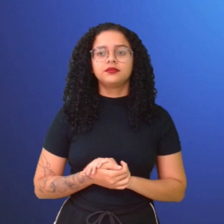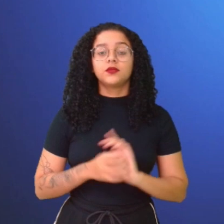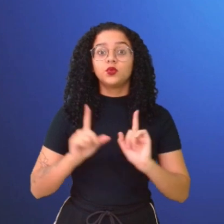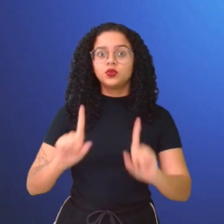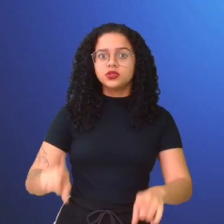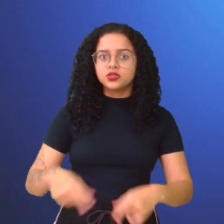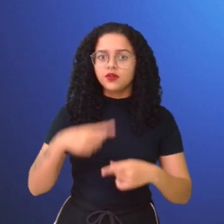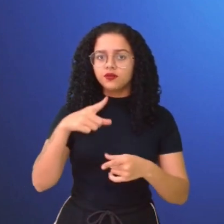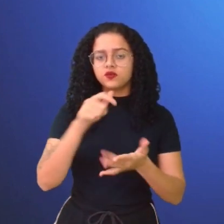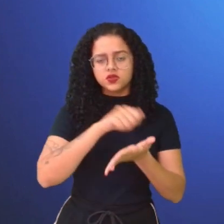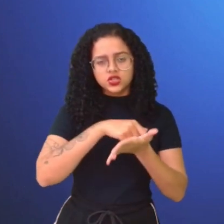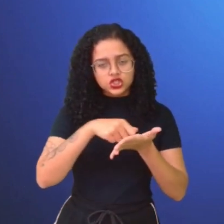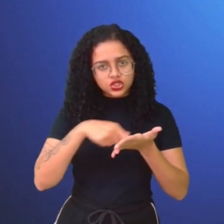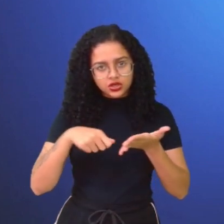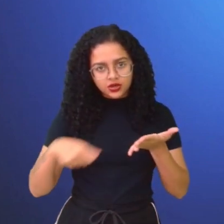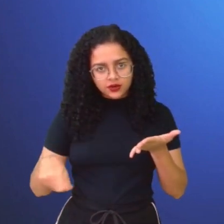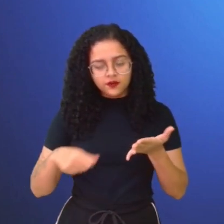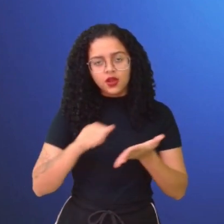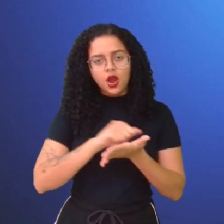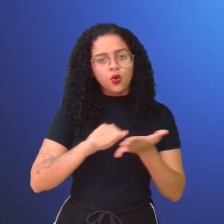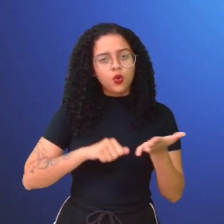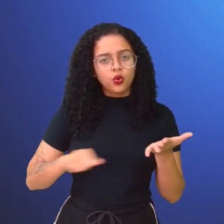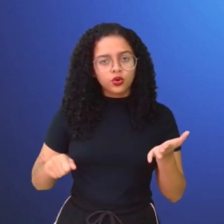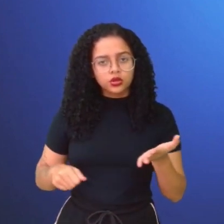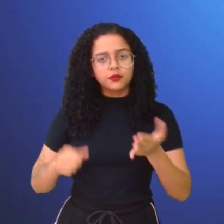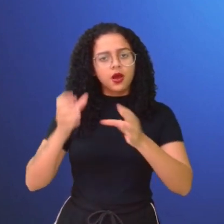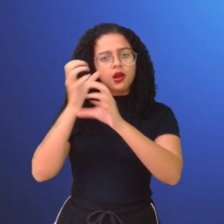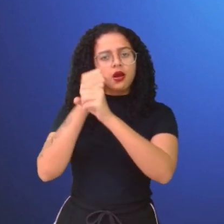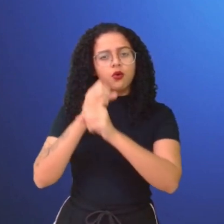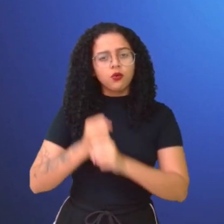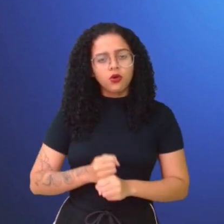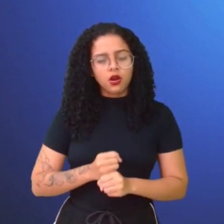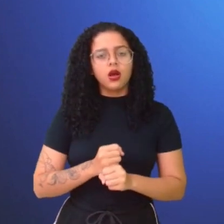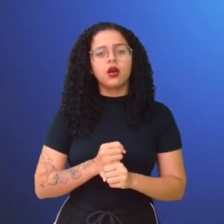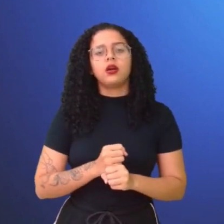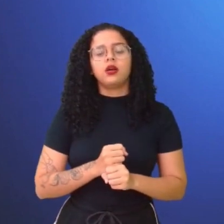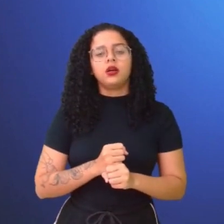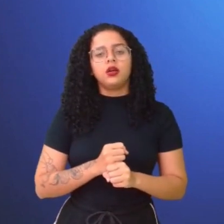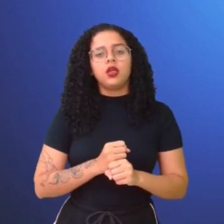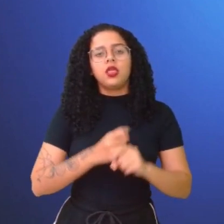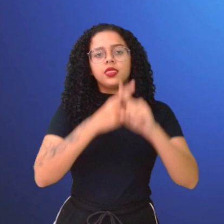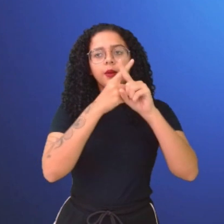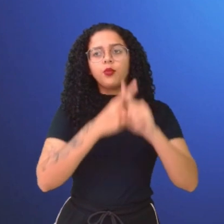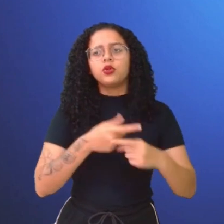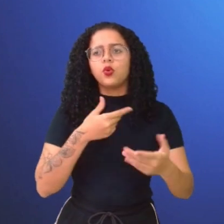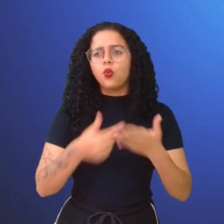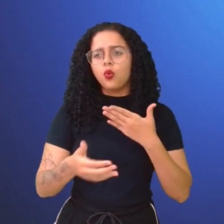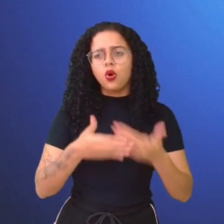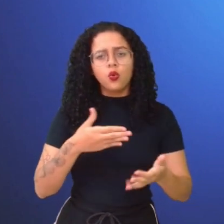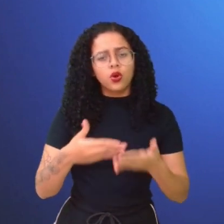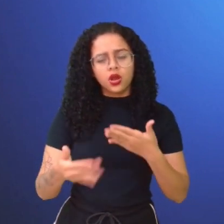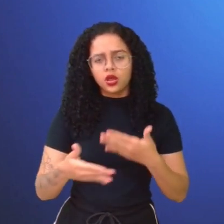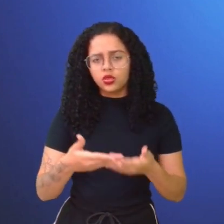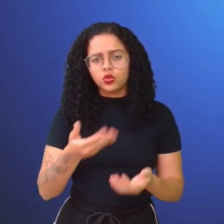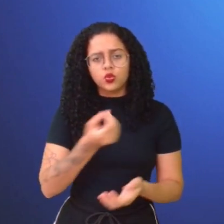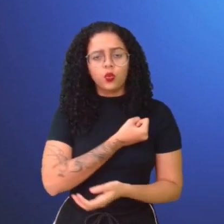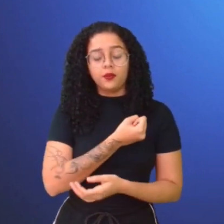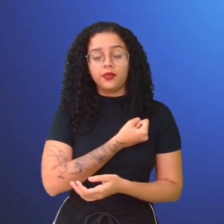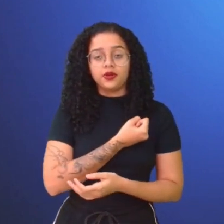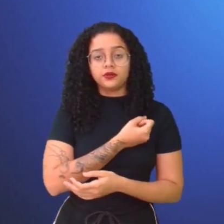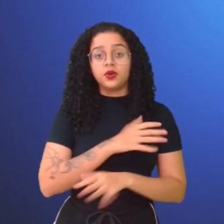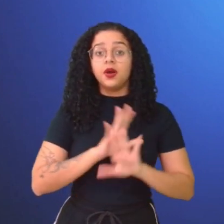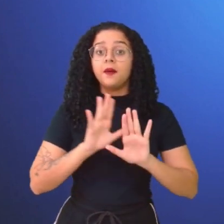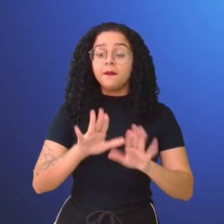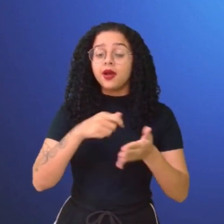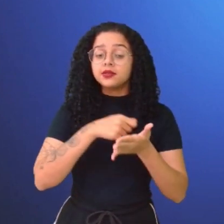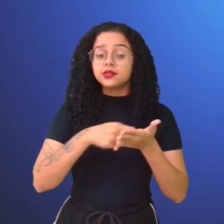você escrever um algoritmo para se calcular a tabuada de qualquer número até 20. Só que essa escrita, ela